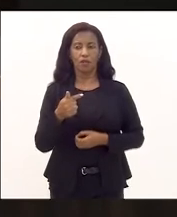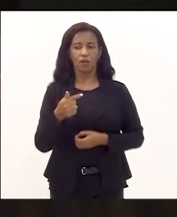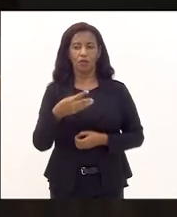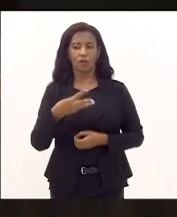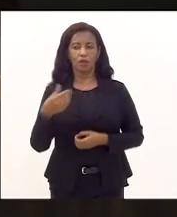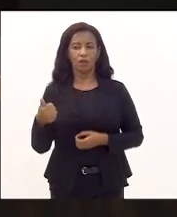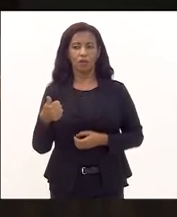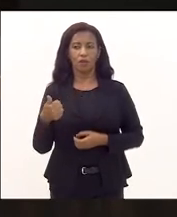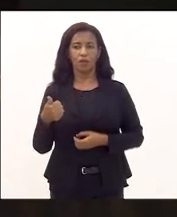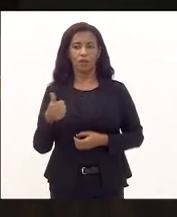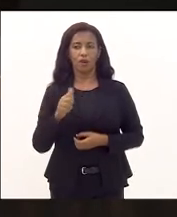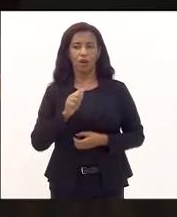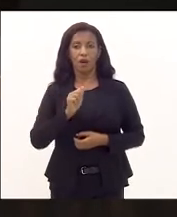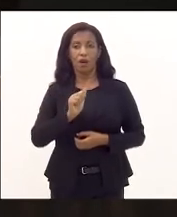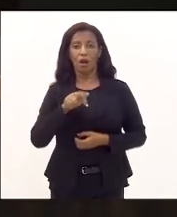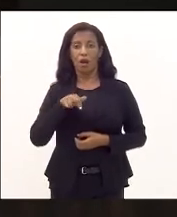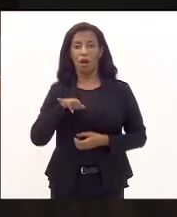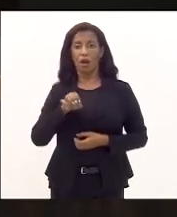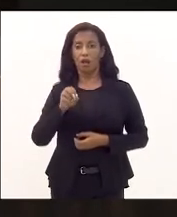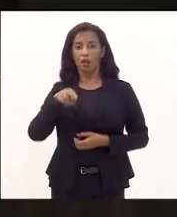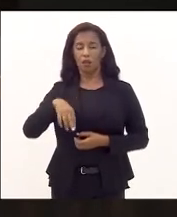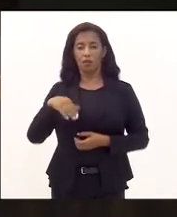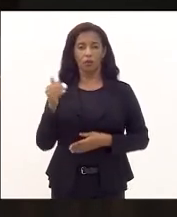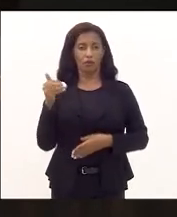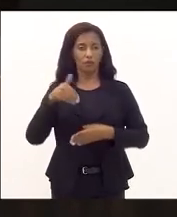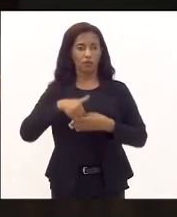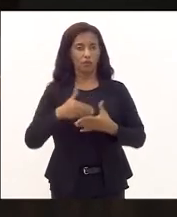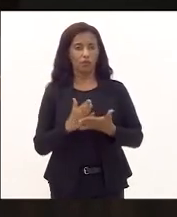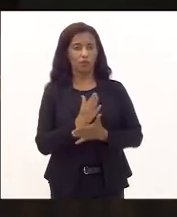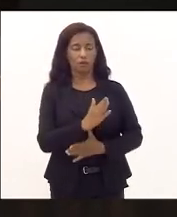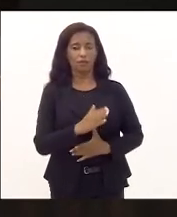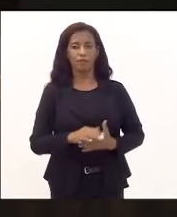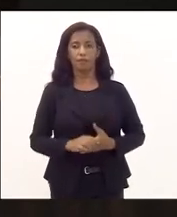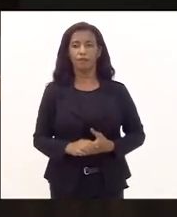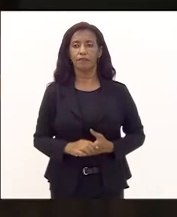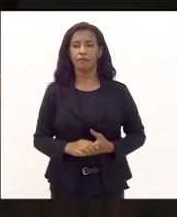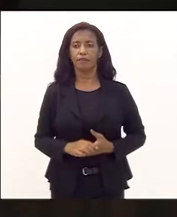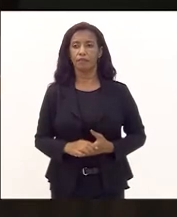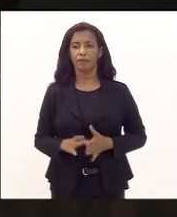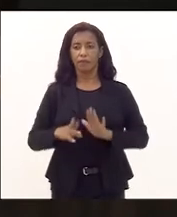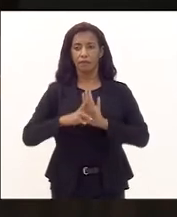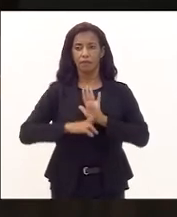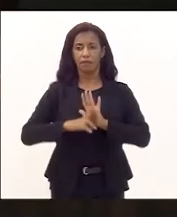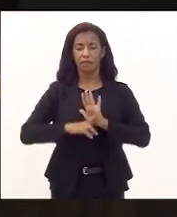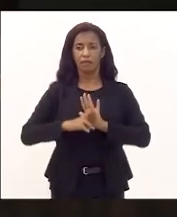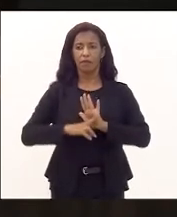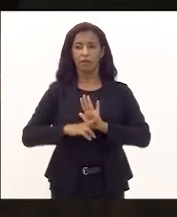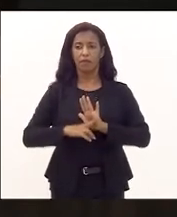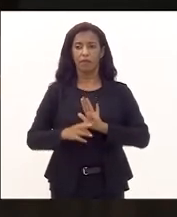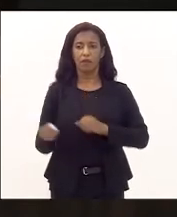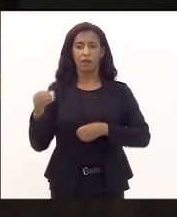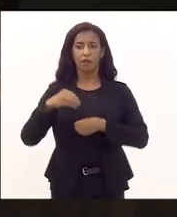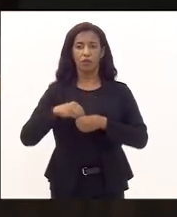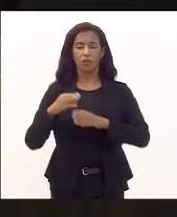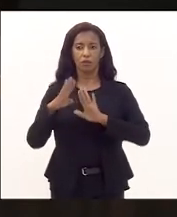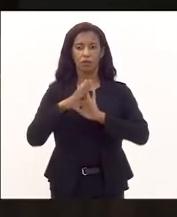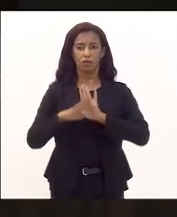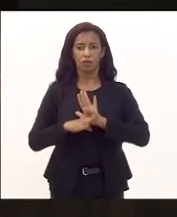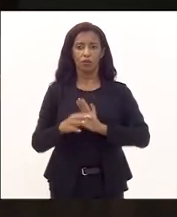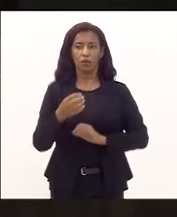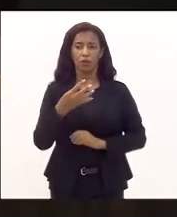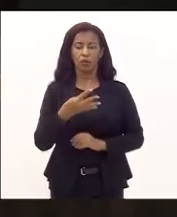4731, deputado Anderson Moraes. Em votação, aprovado. Requerimento sobre a mesa de inclusão à ordem do dia, projeto de